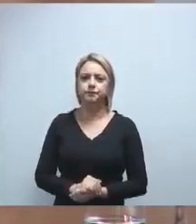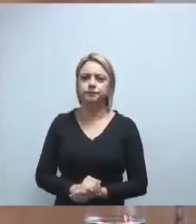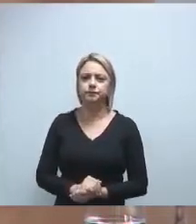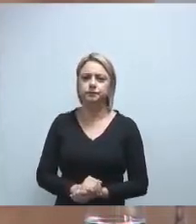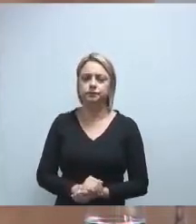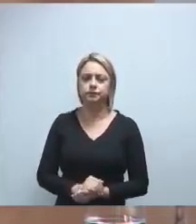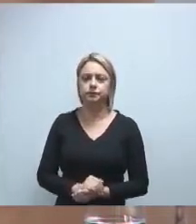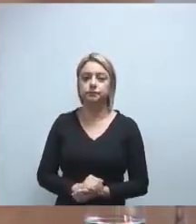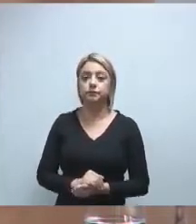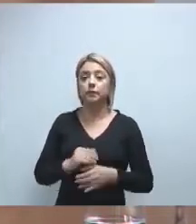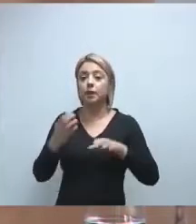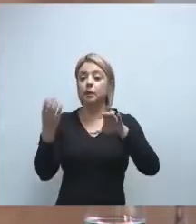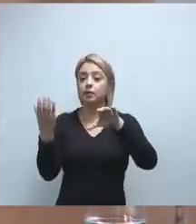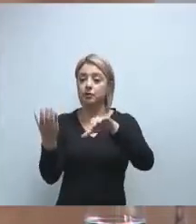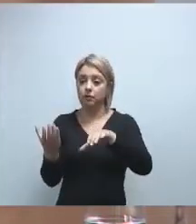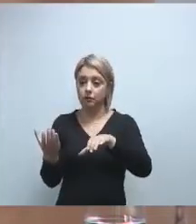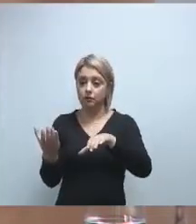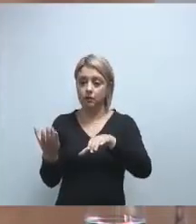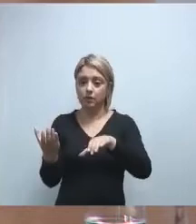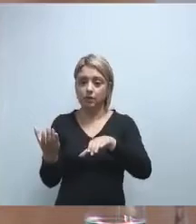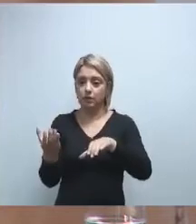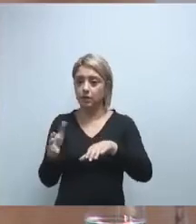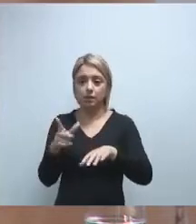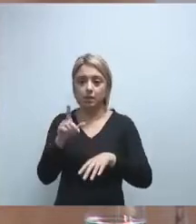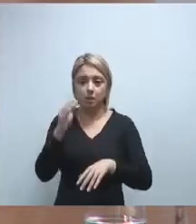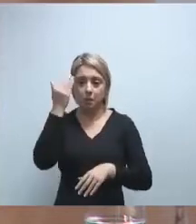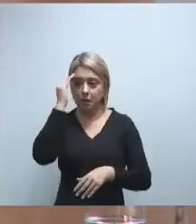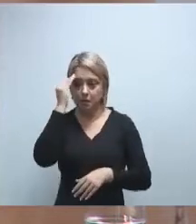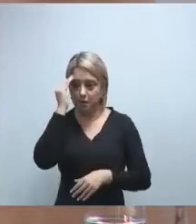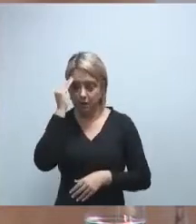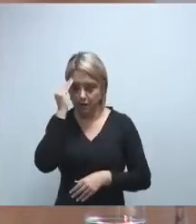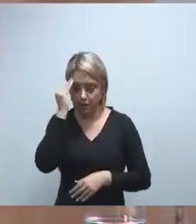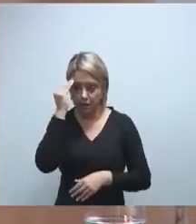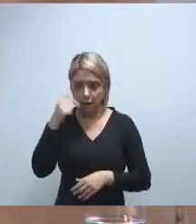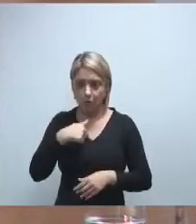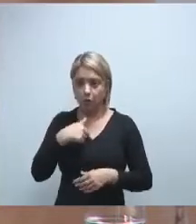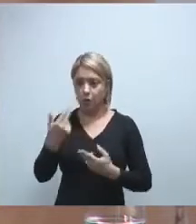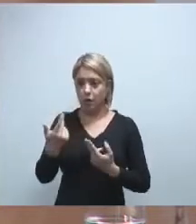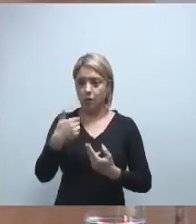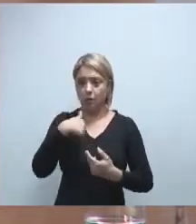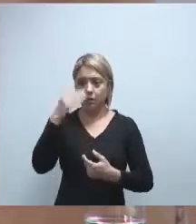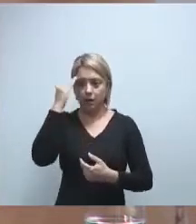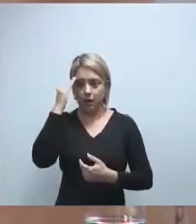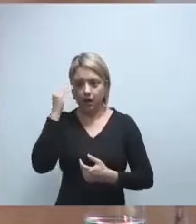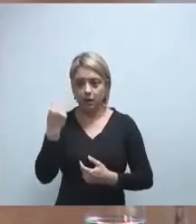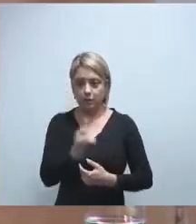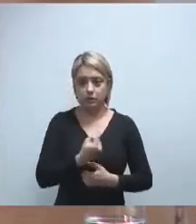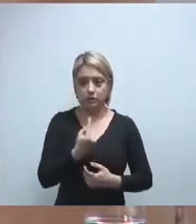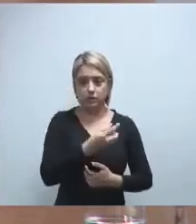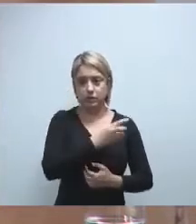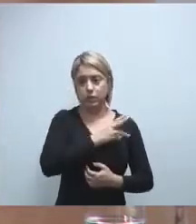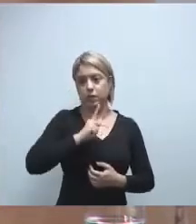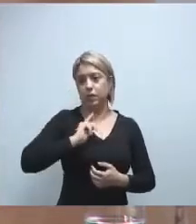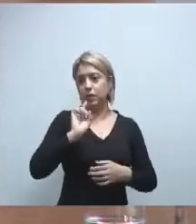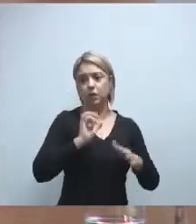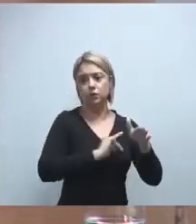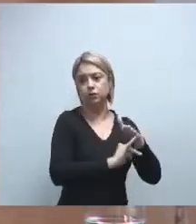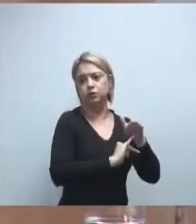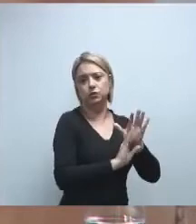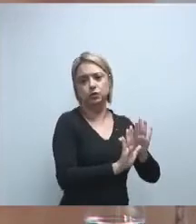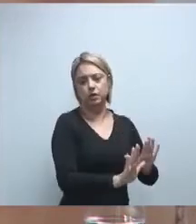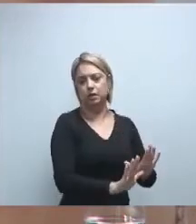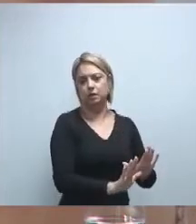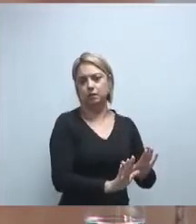o congresso nacional não entenda da forma como entendo que isto é isolado e não institucional